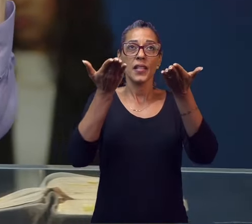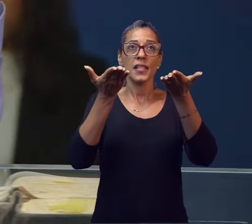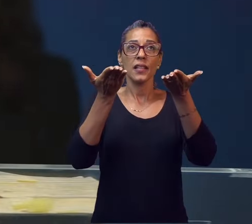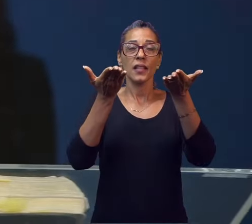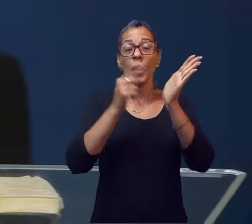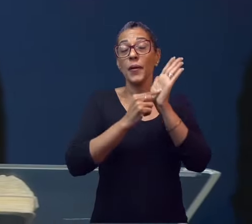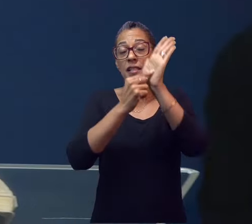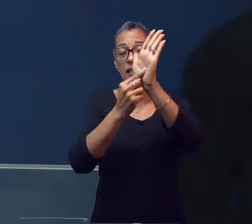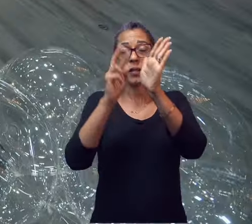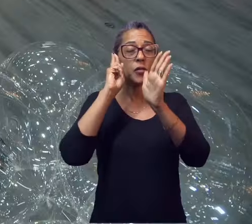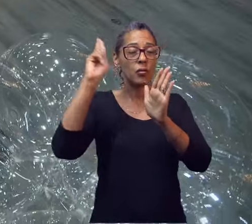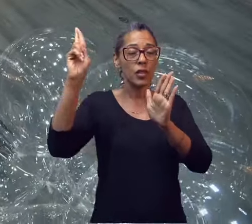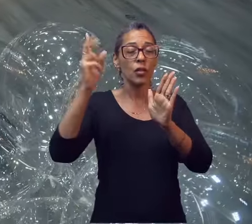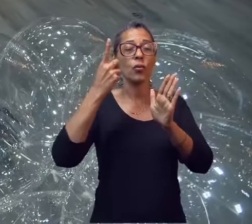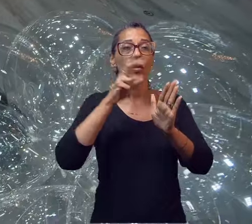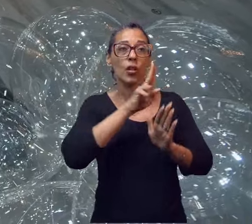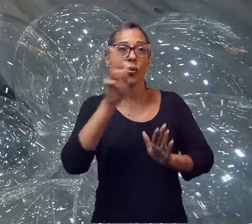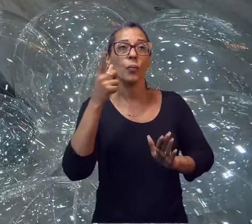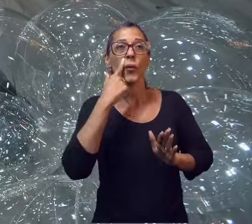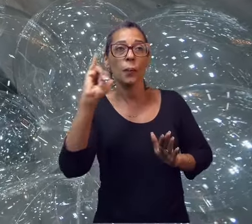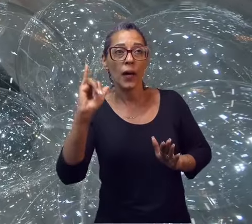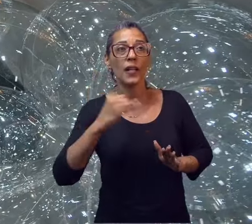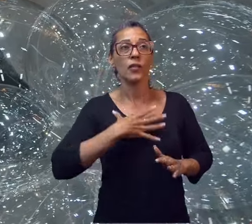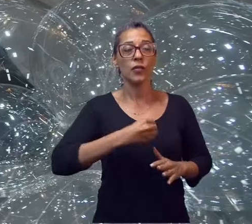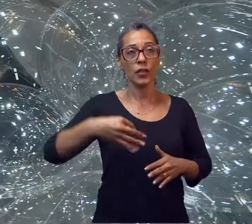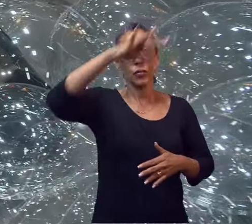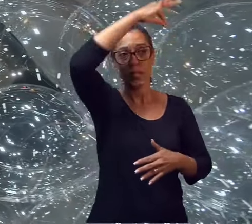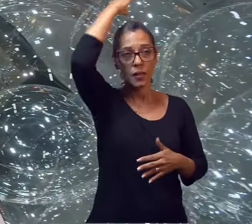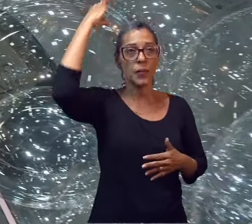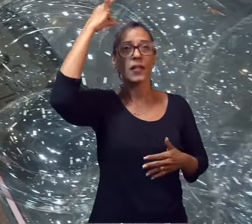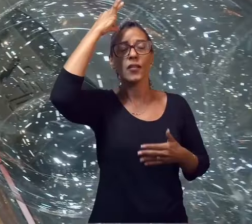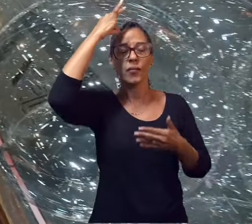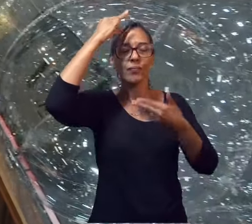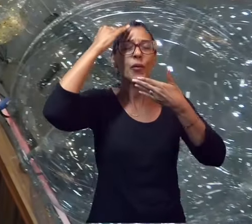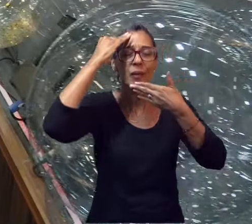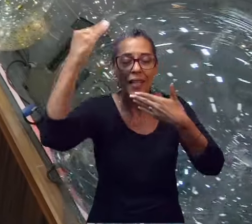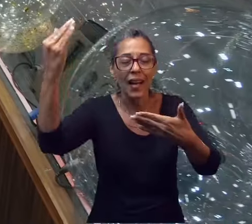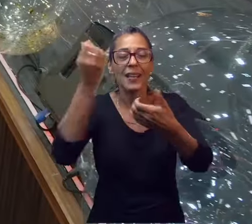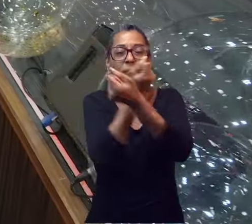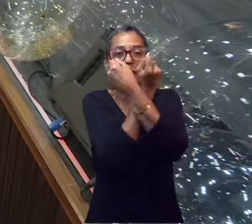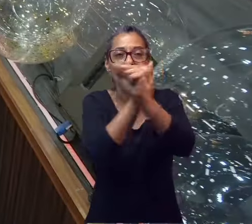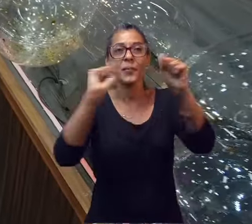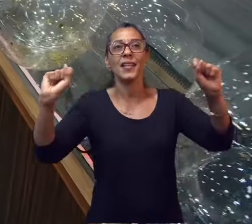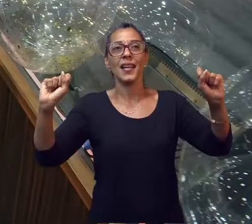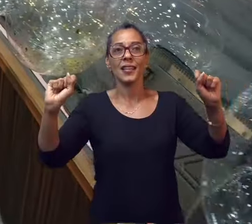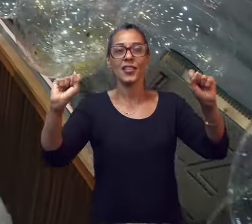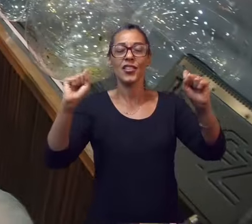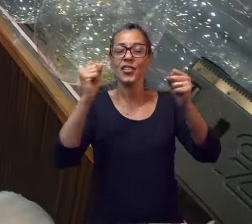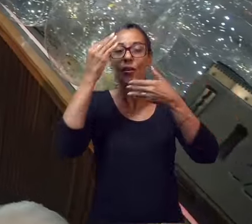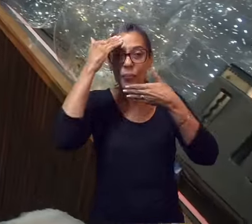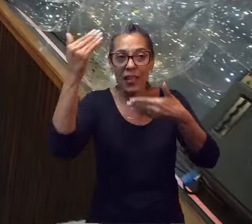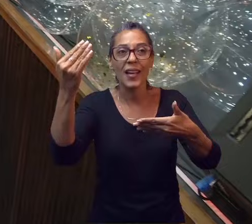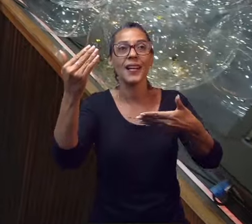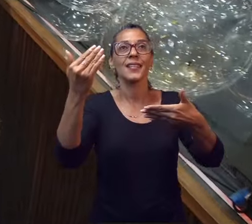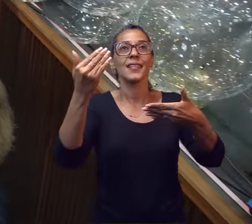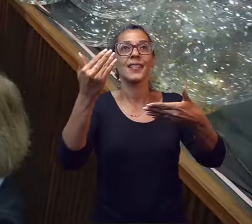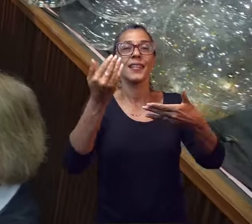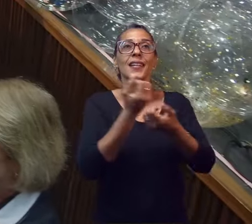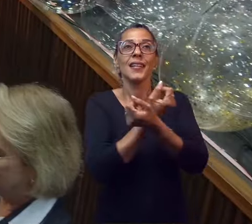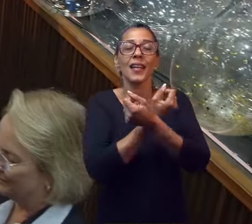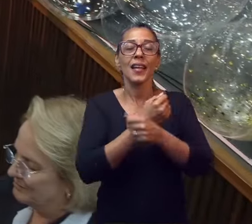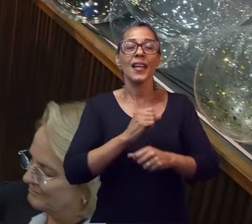pela Liberdade que nós temos de celebrar a sua morte e sua ressurreição